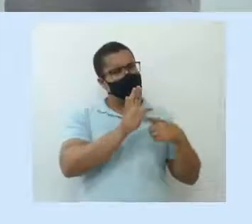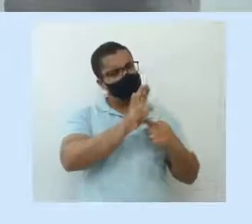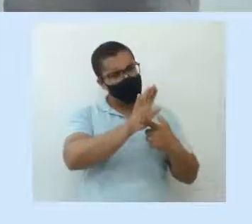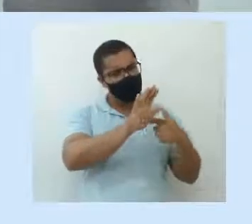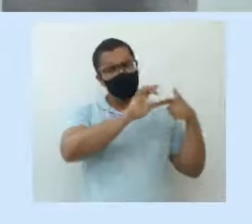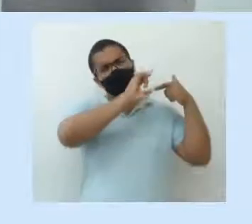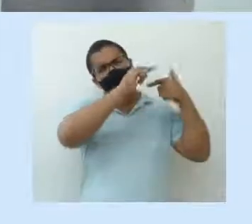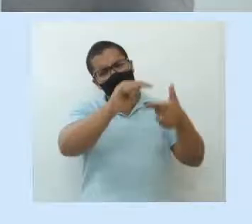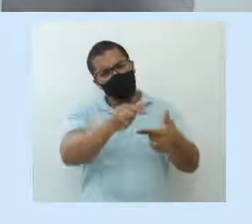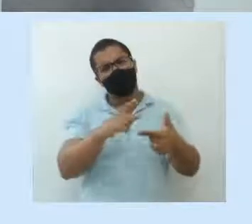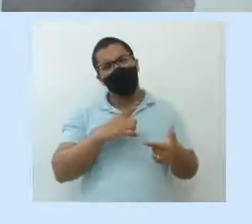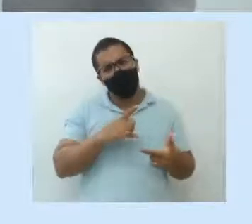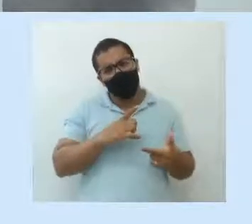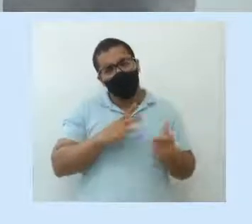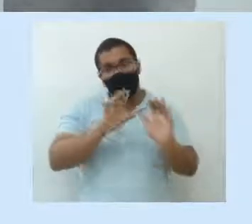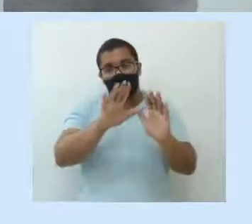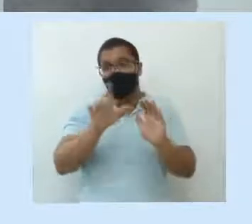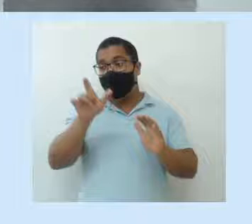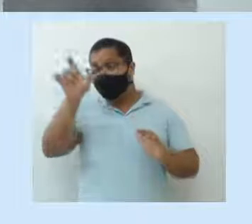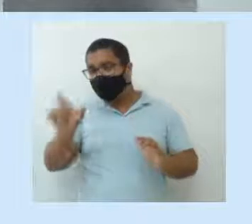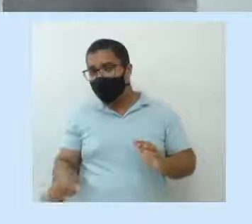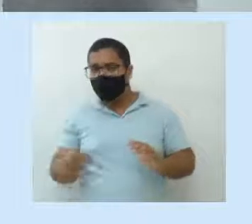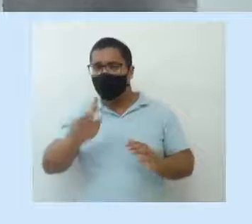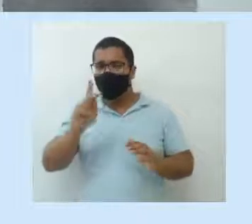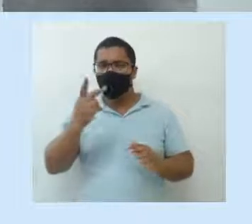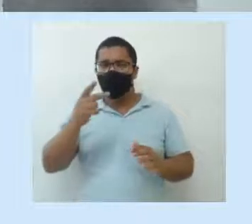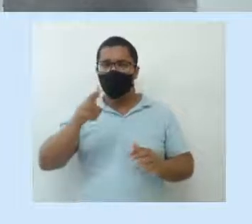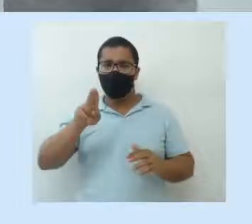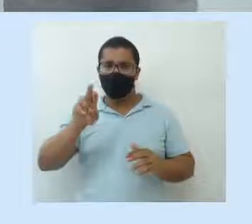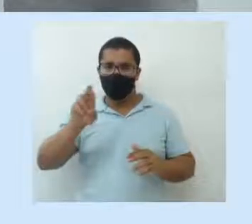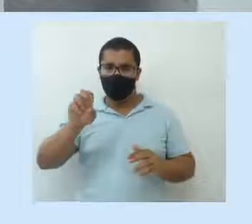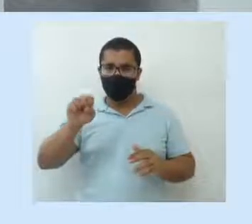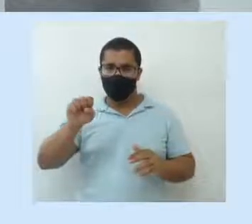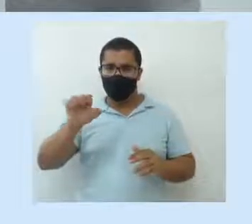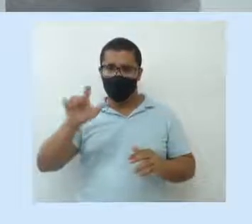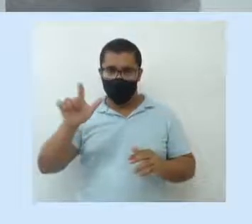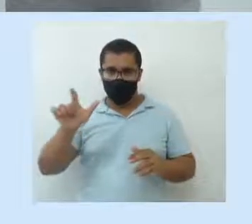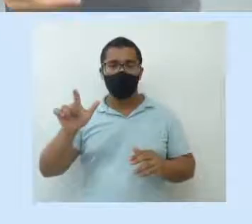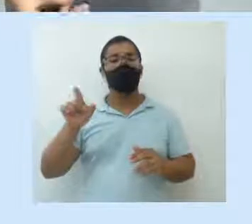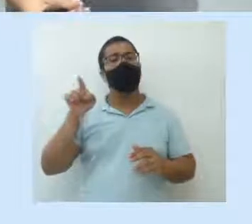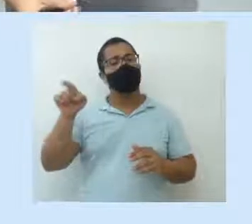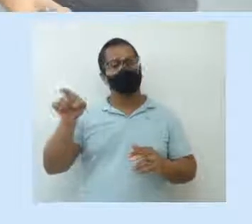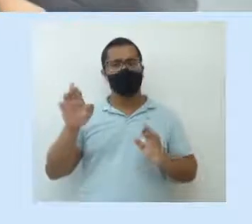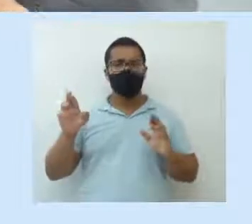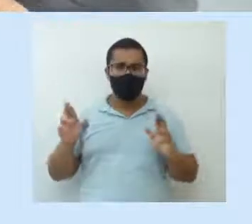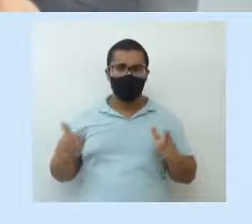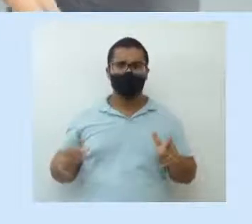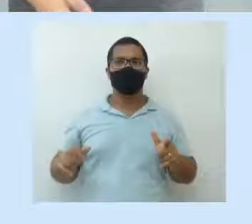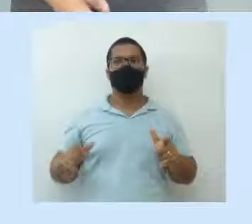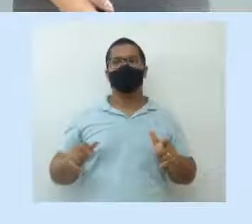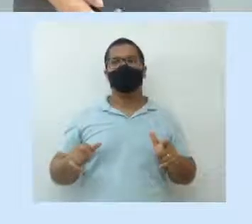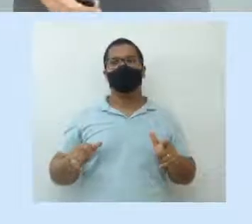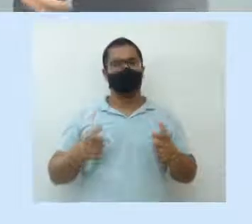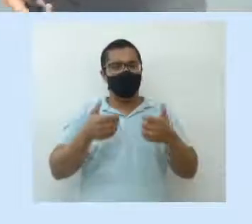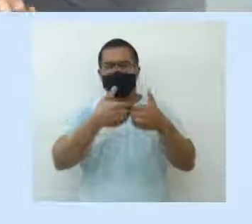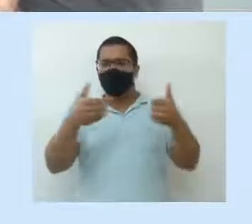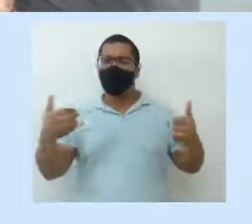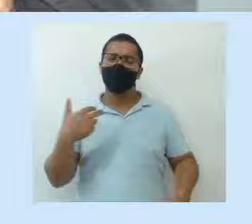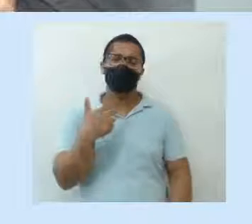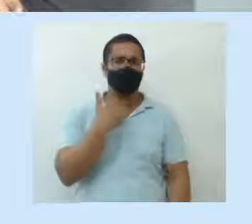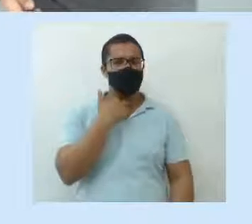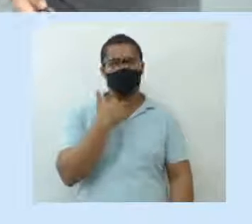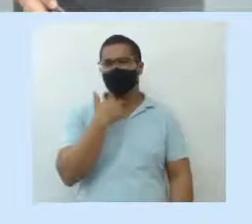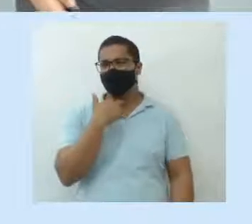um ponto de foco, focal, como eu posso dizer assim, da teoria de Russell. Essa crítica à separação entre